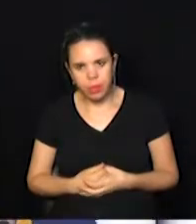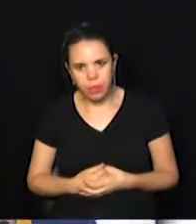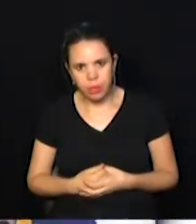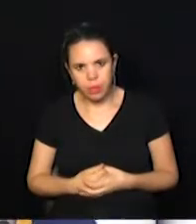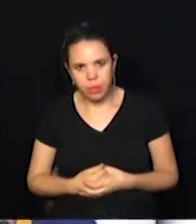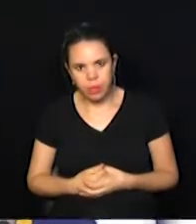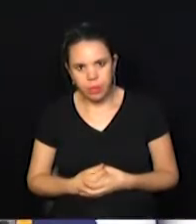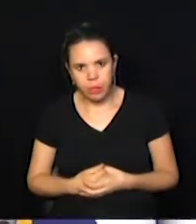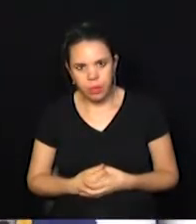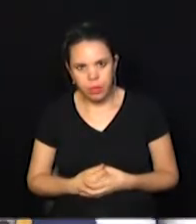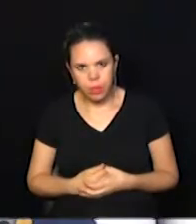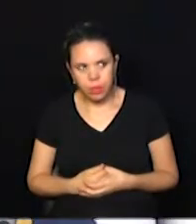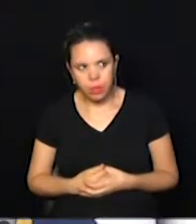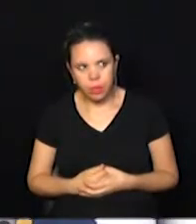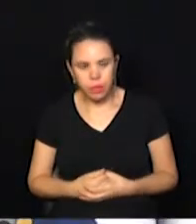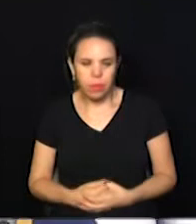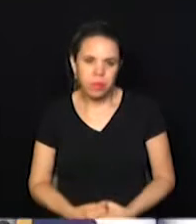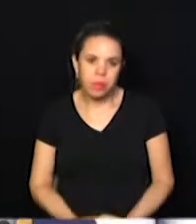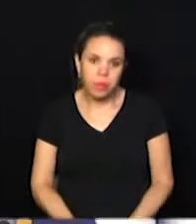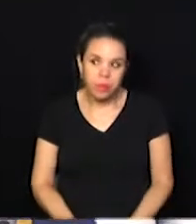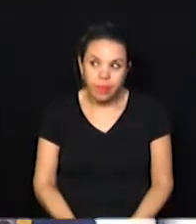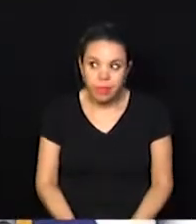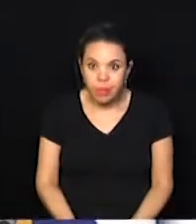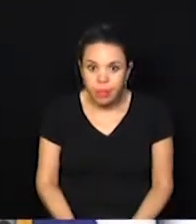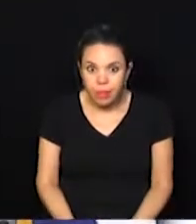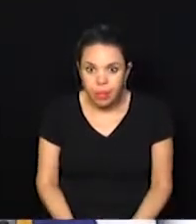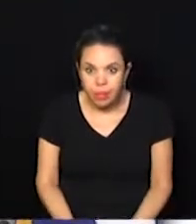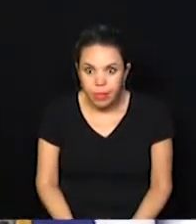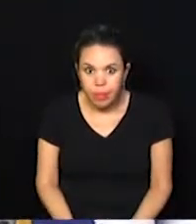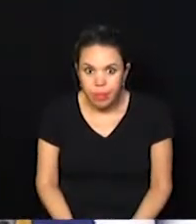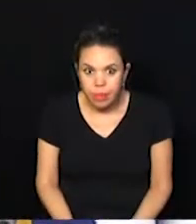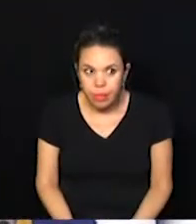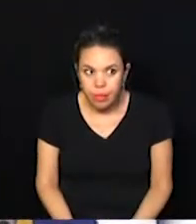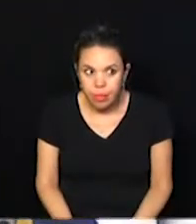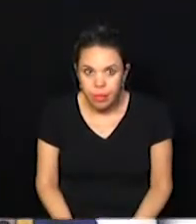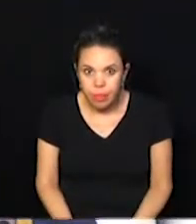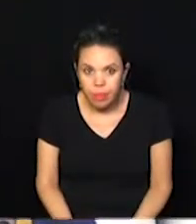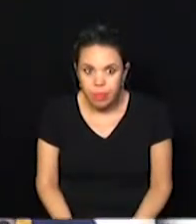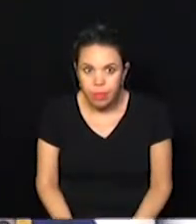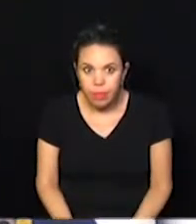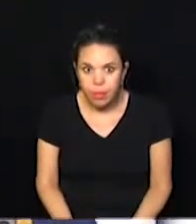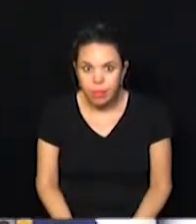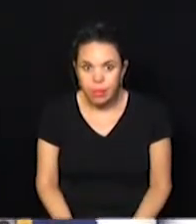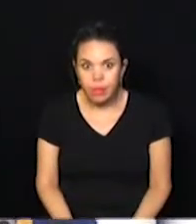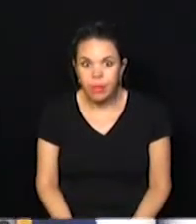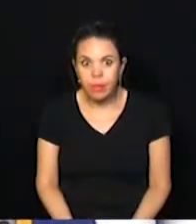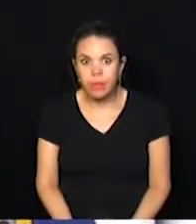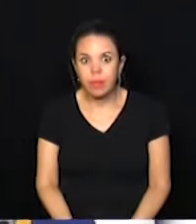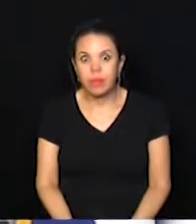Teve a posse e no dia seguinte nós vamos no gabinete. Aí, todo aquele pessoal ali, animado, coisa aqui, coisa ali. Eu falei